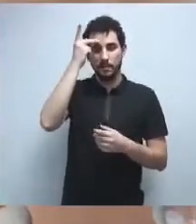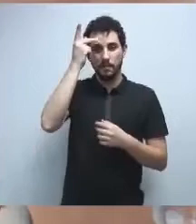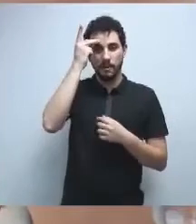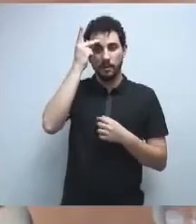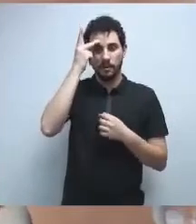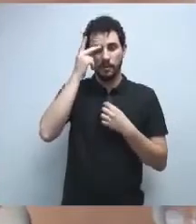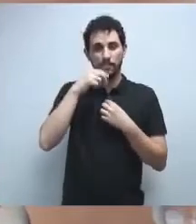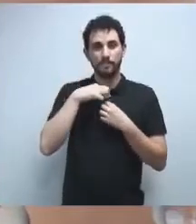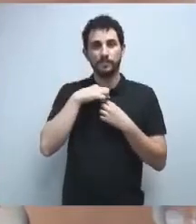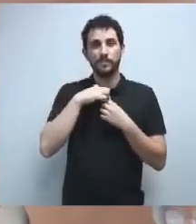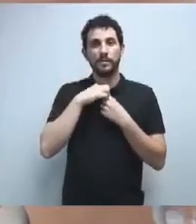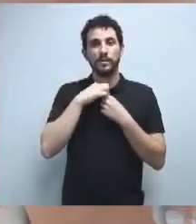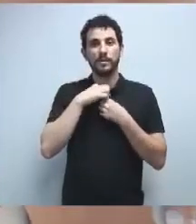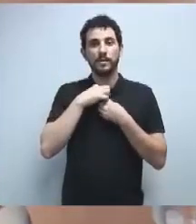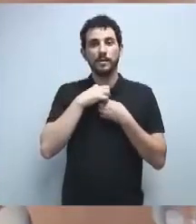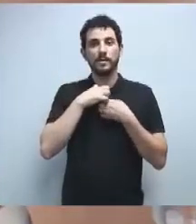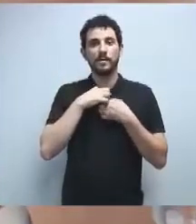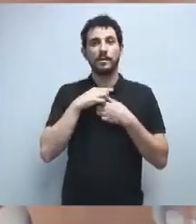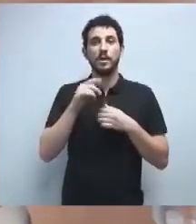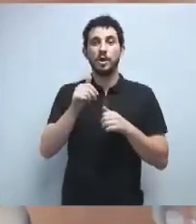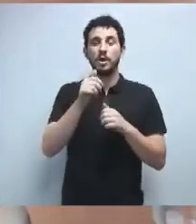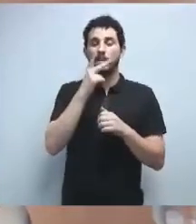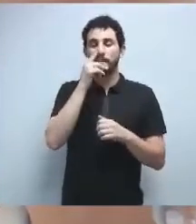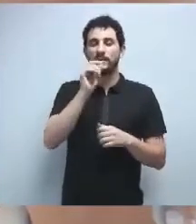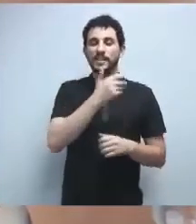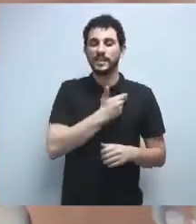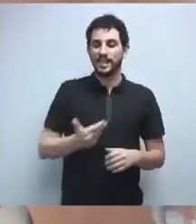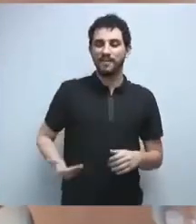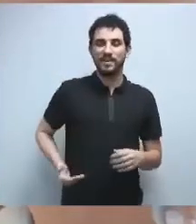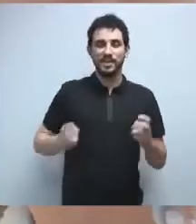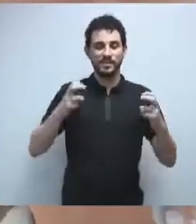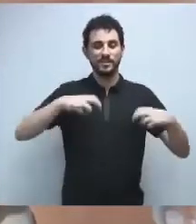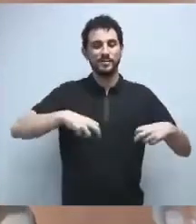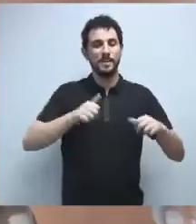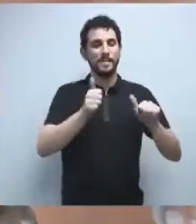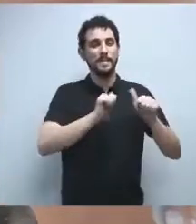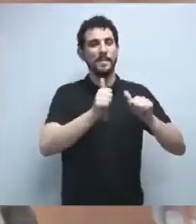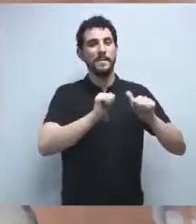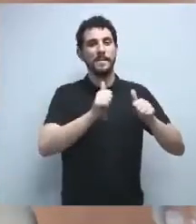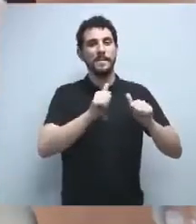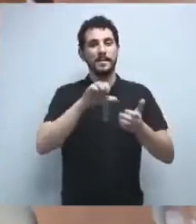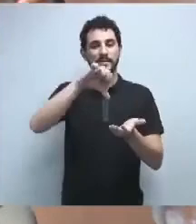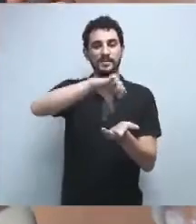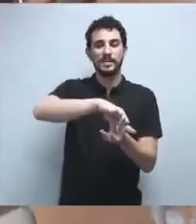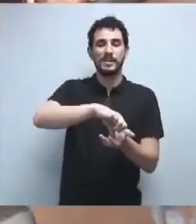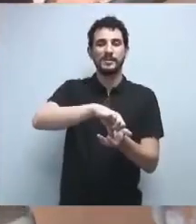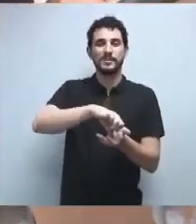cervejinha na sexta feira à noite na sede da associação paulista do ministério público